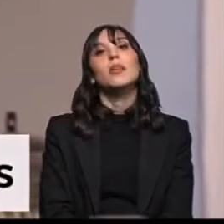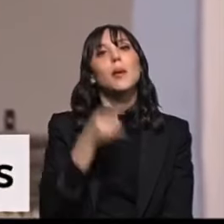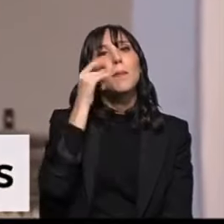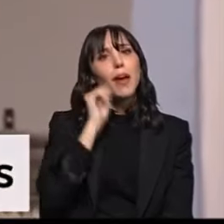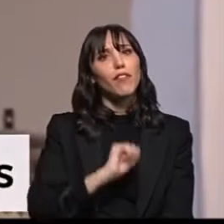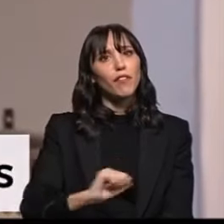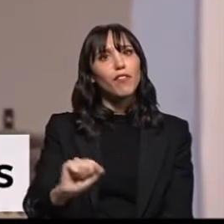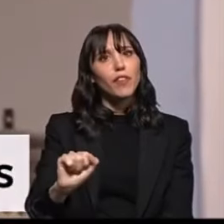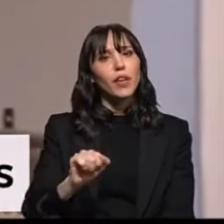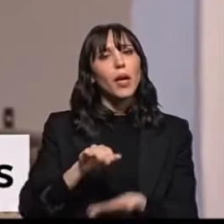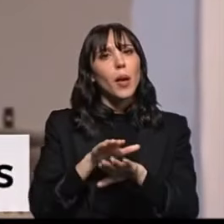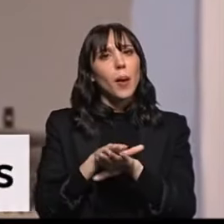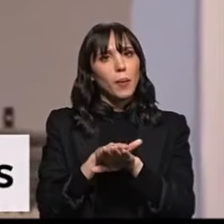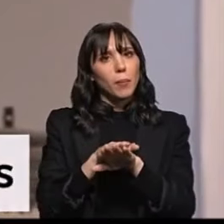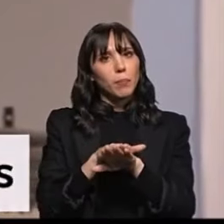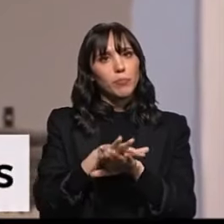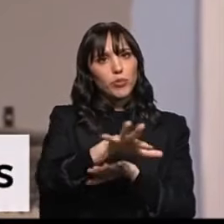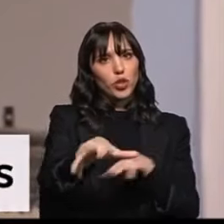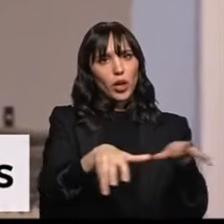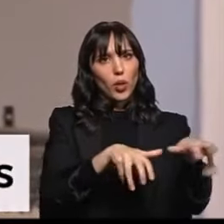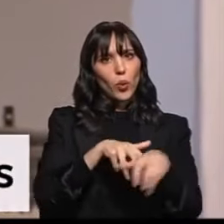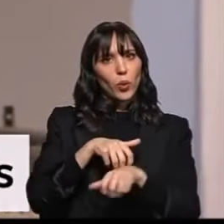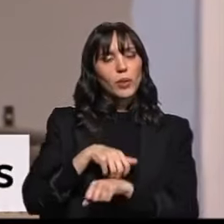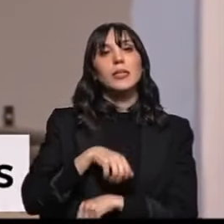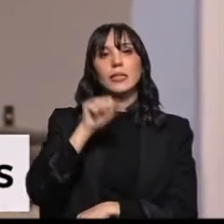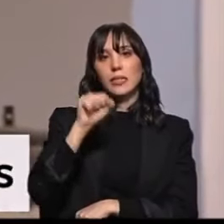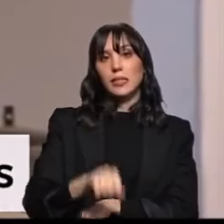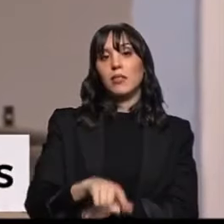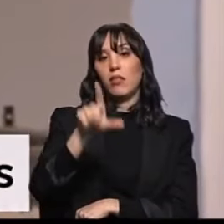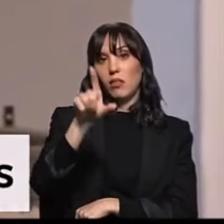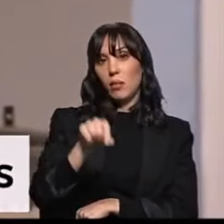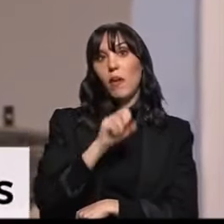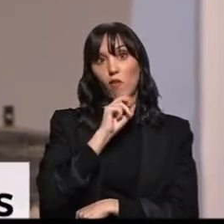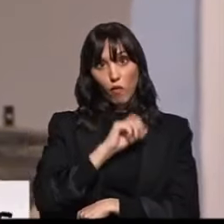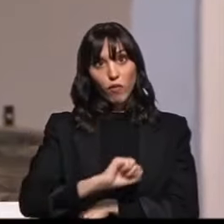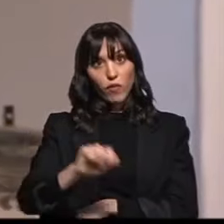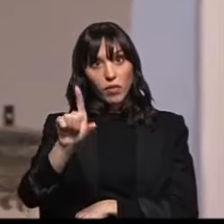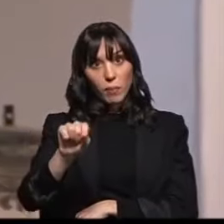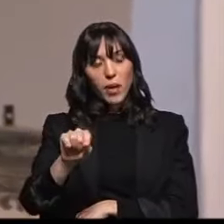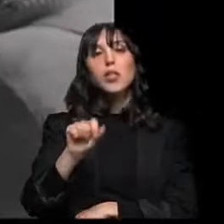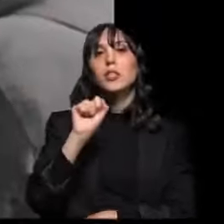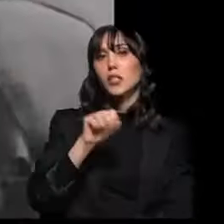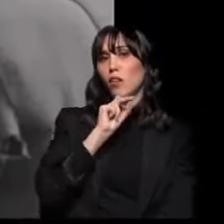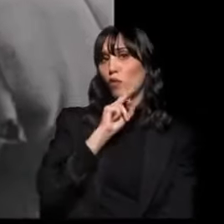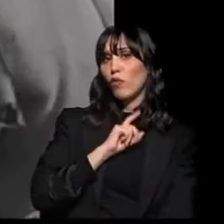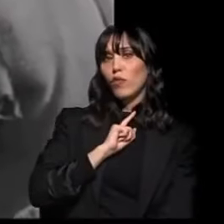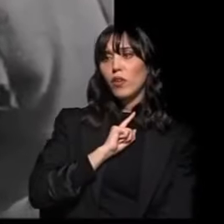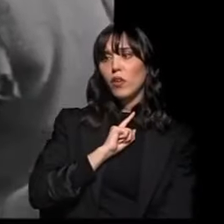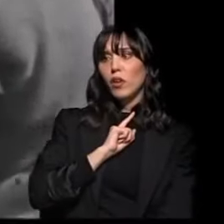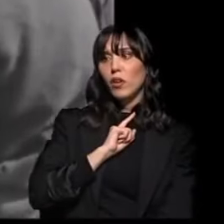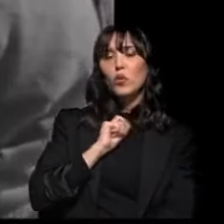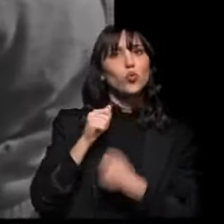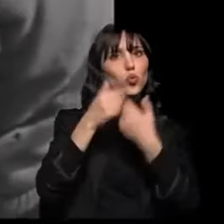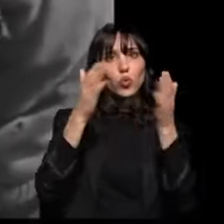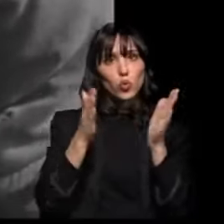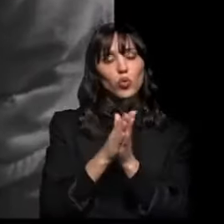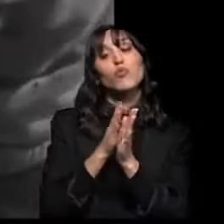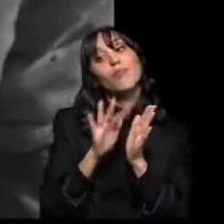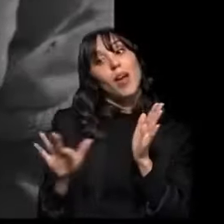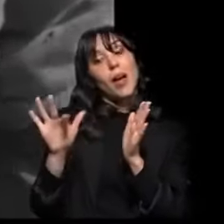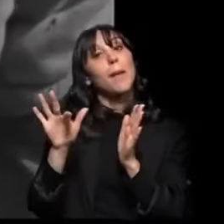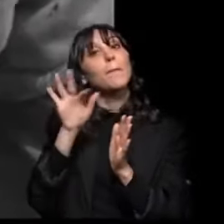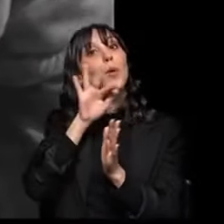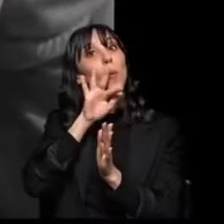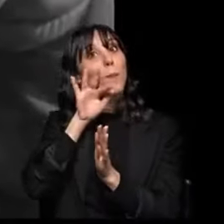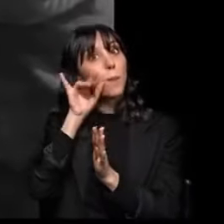pescador? Era, sim. E o seu avô também? O meu avô, toda a minha família da parte do meu pai, eram